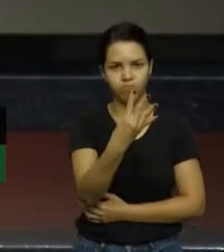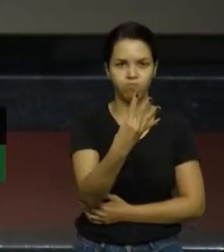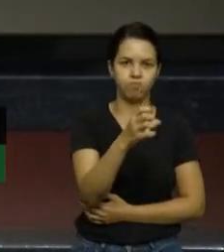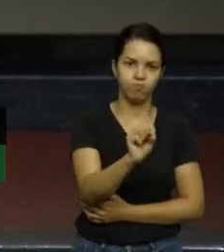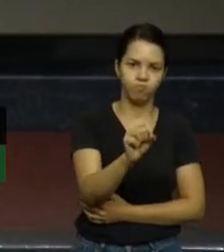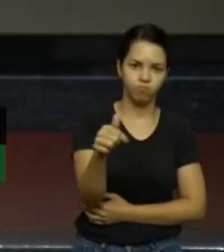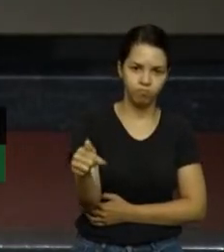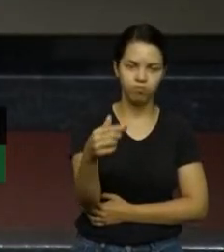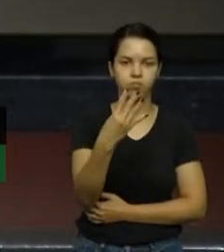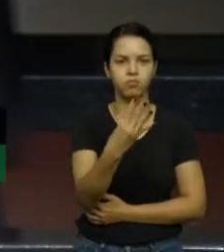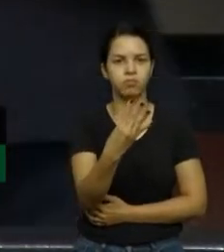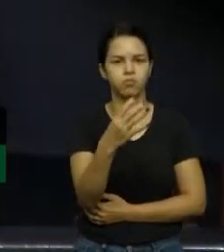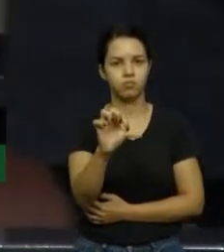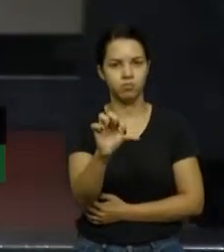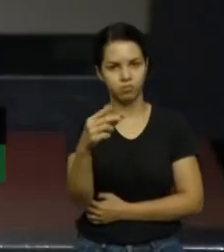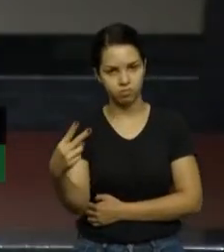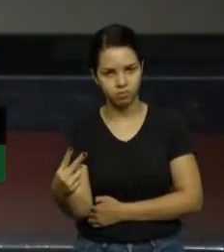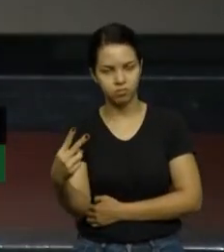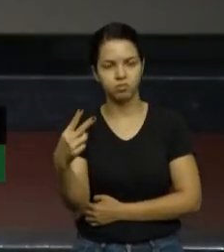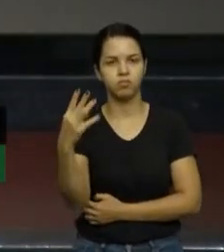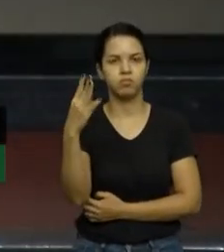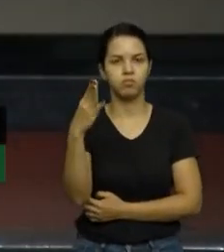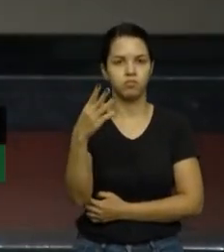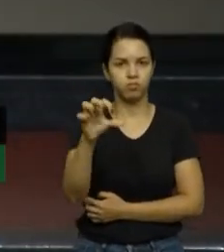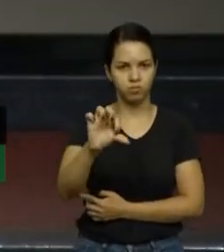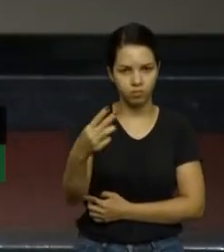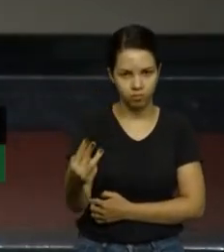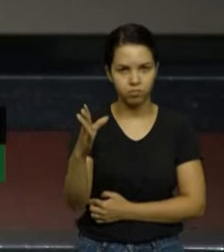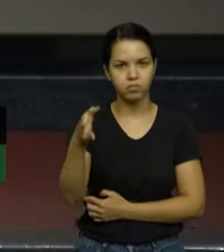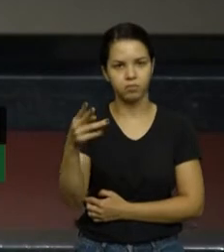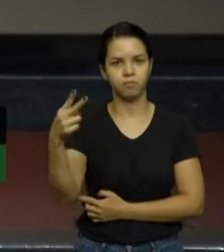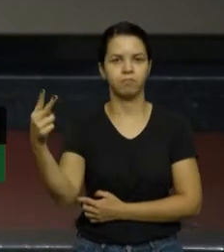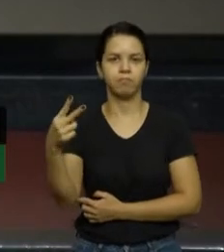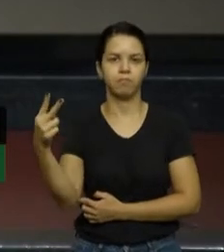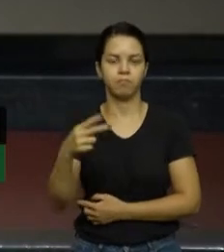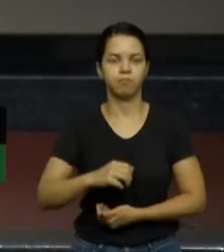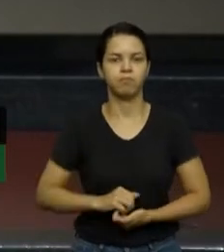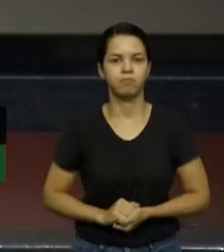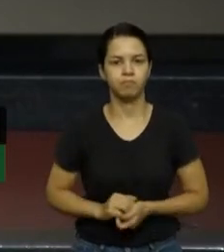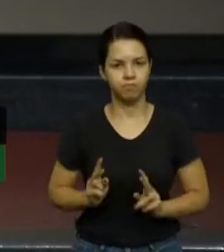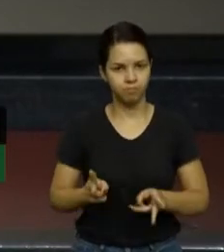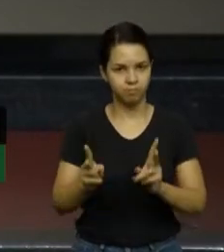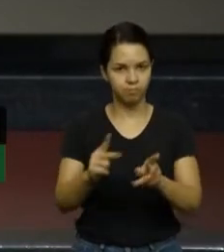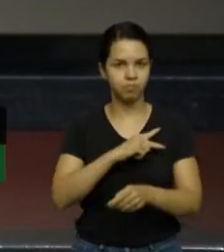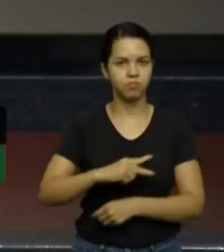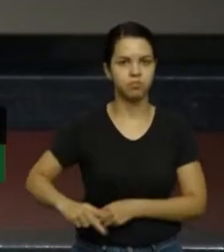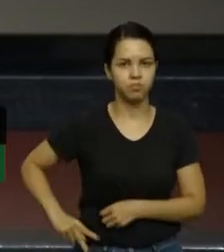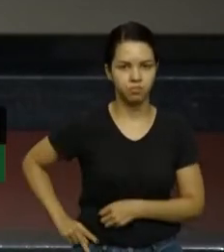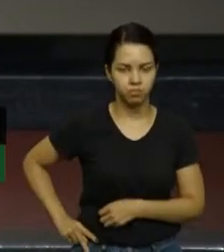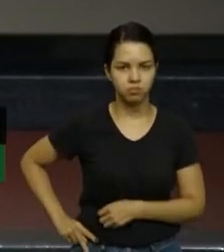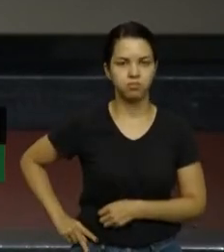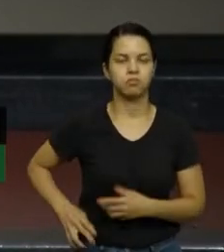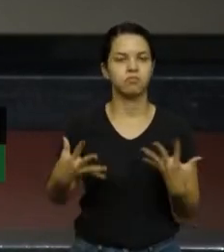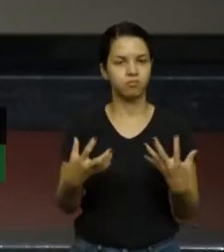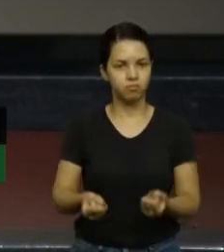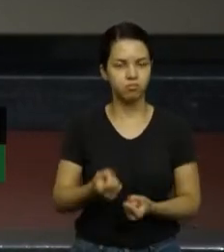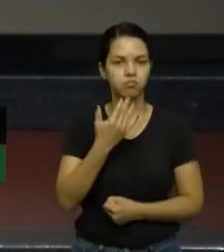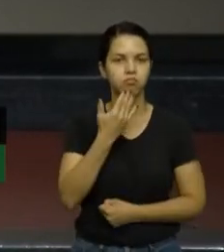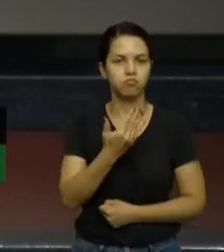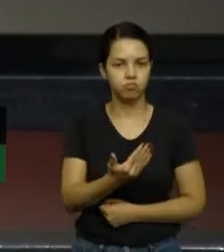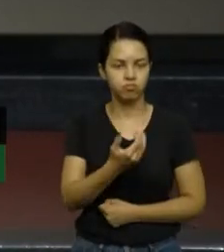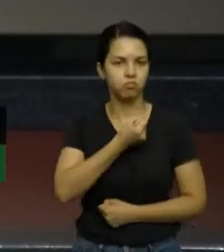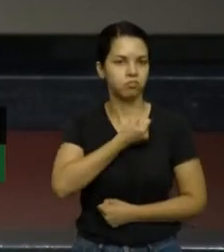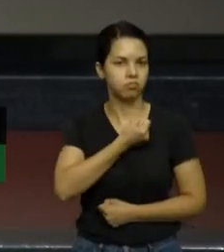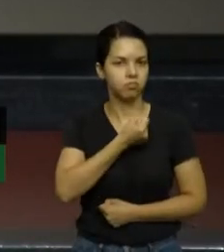487 e 492/23/22. Na sequência, o senhor presidente deferiu os requerimentos